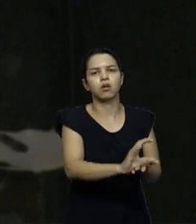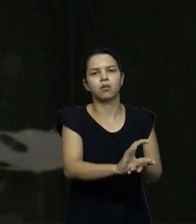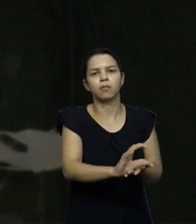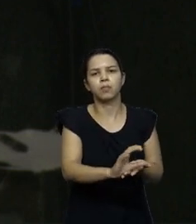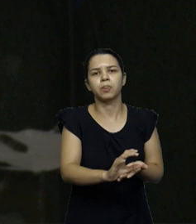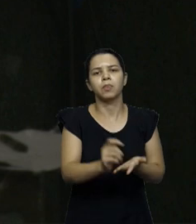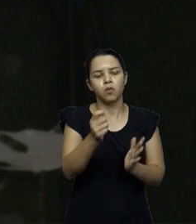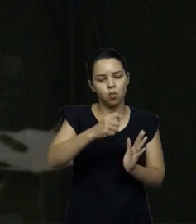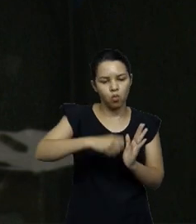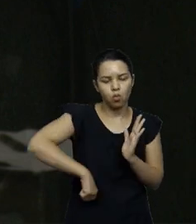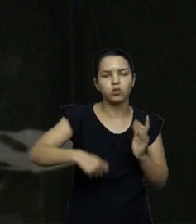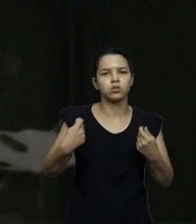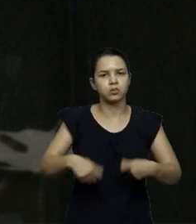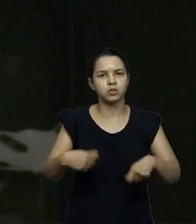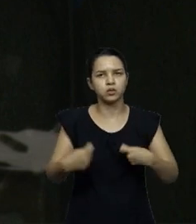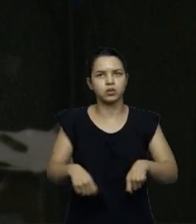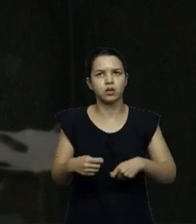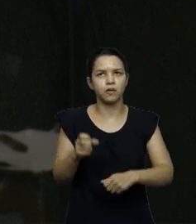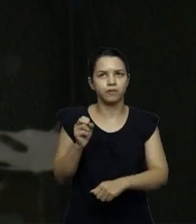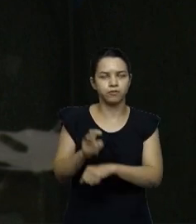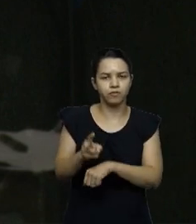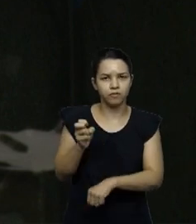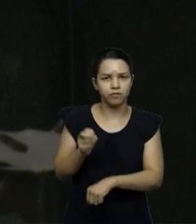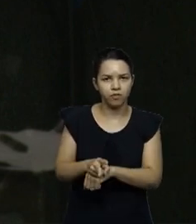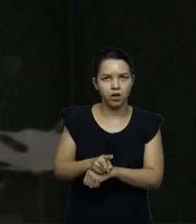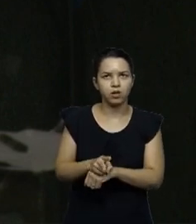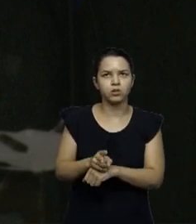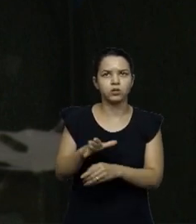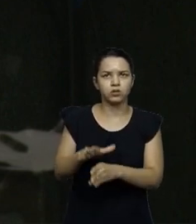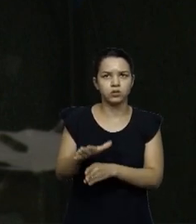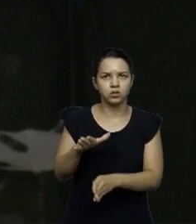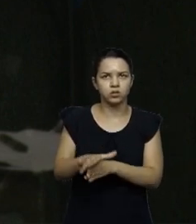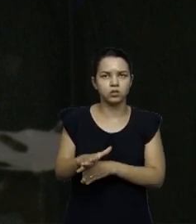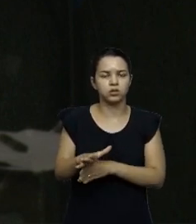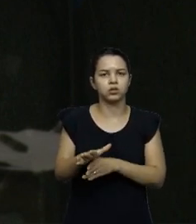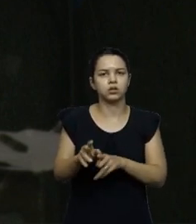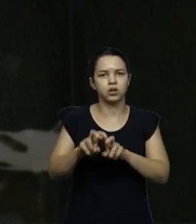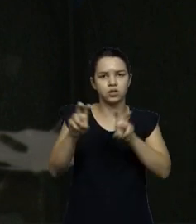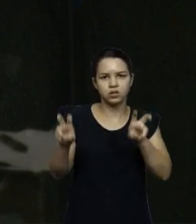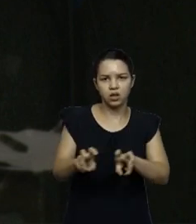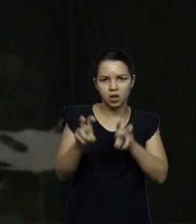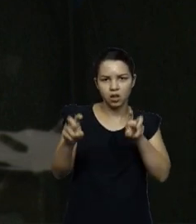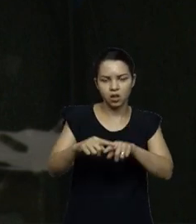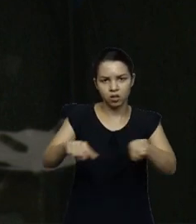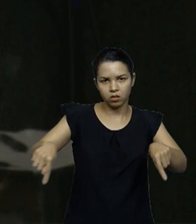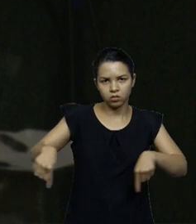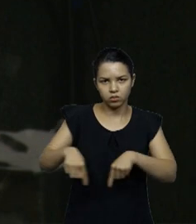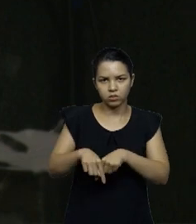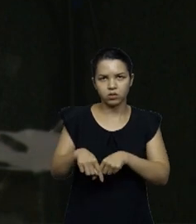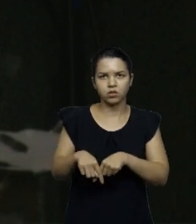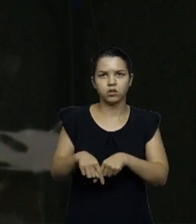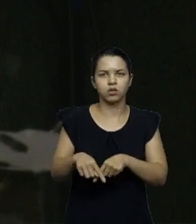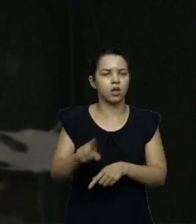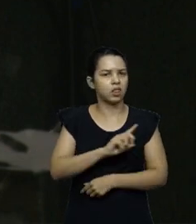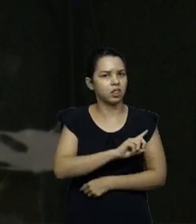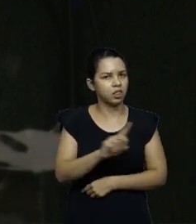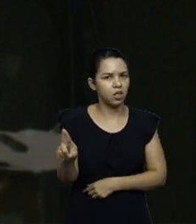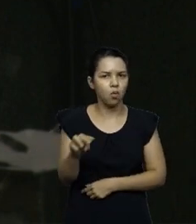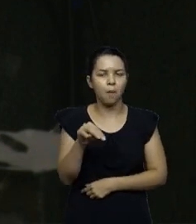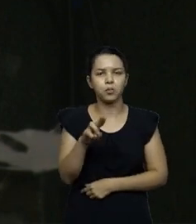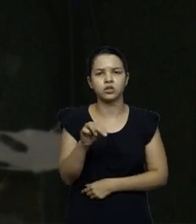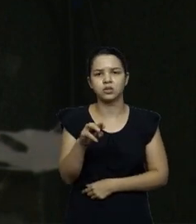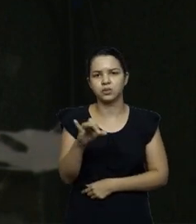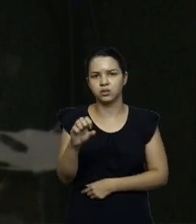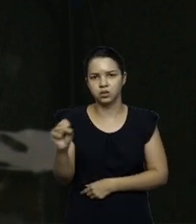público já chamada das vagas dos orientadores das salas de informática não a municipalização que assombra todo ano